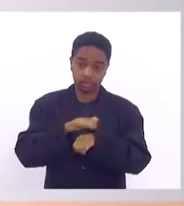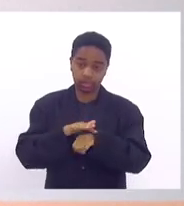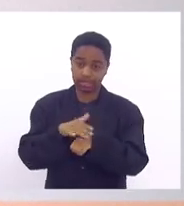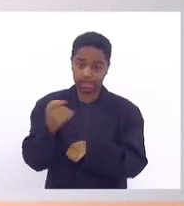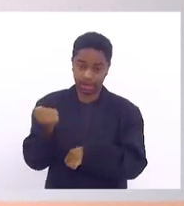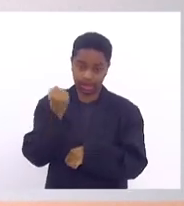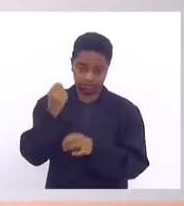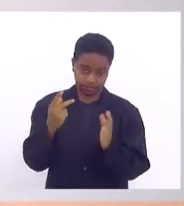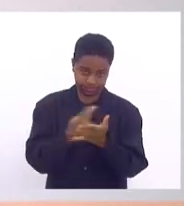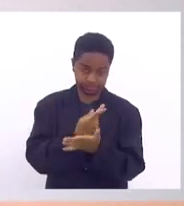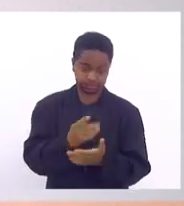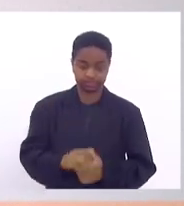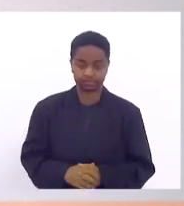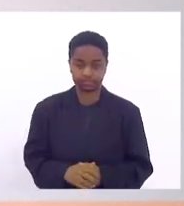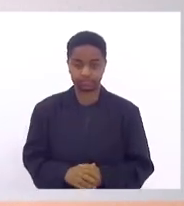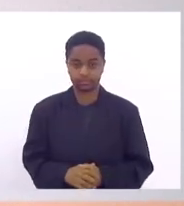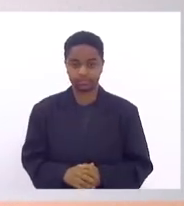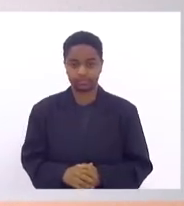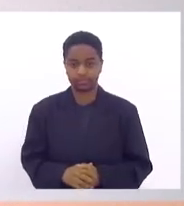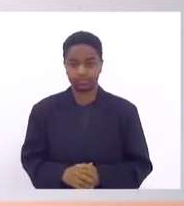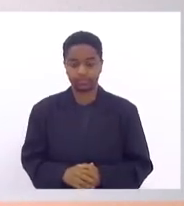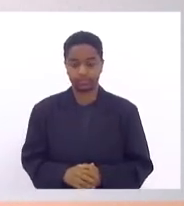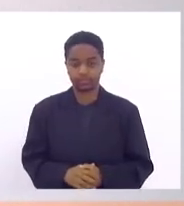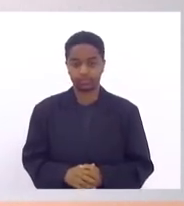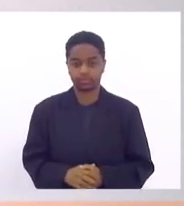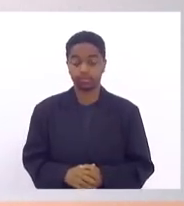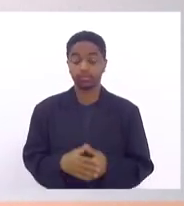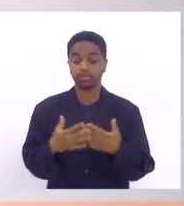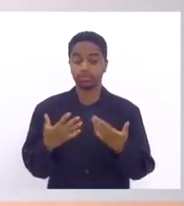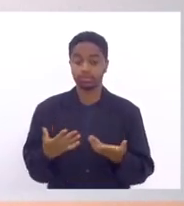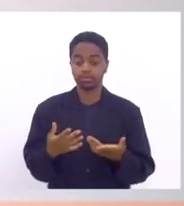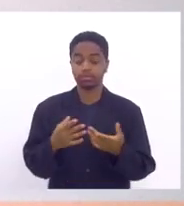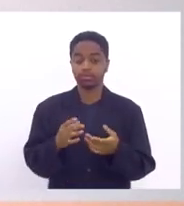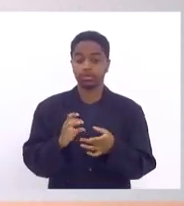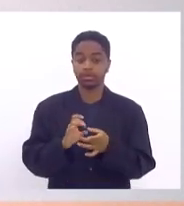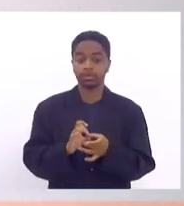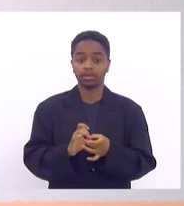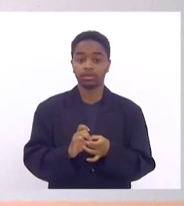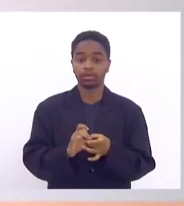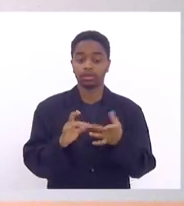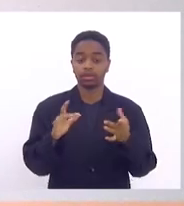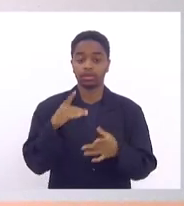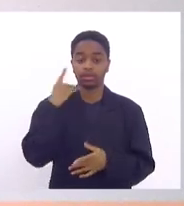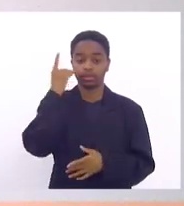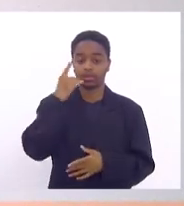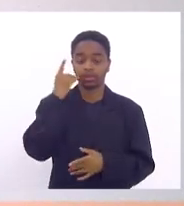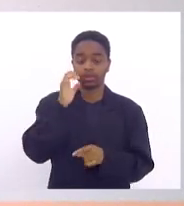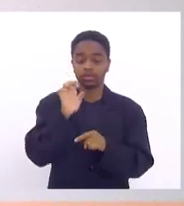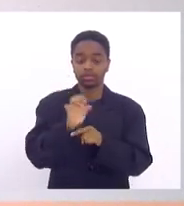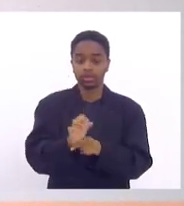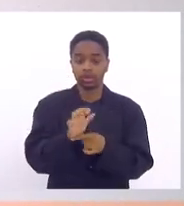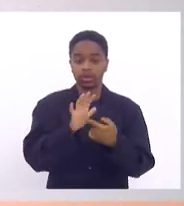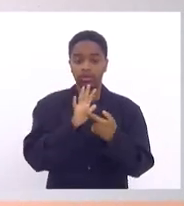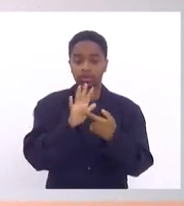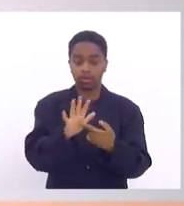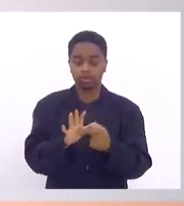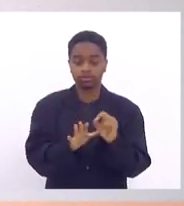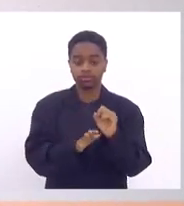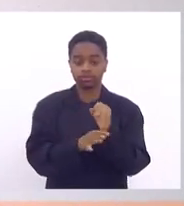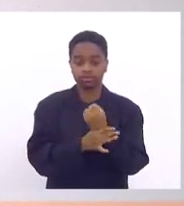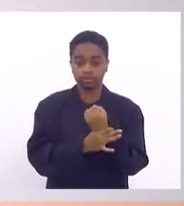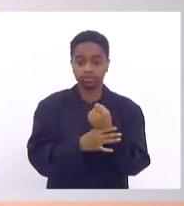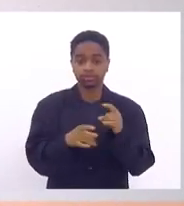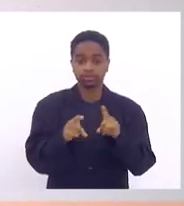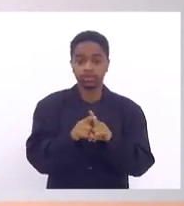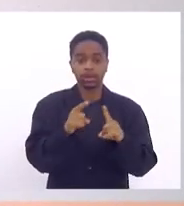enfrenta Ele estende para os deputados estaduais todas as garantias e vedações dos